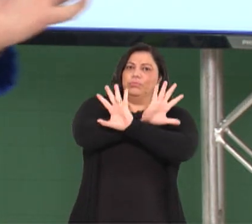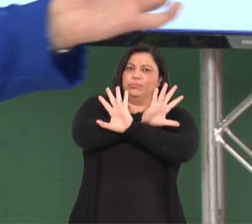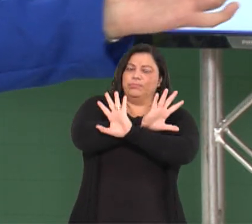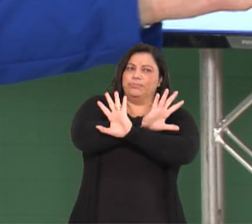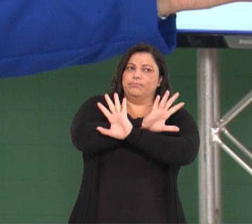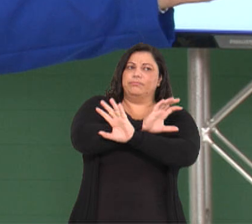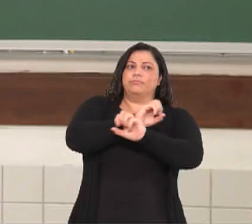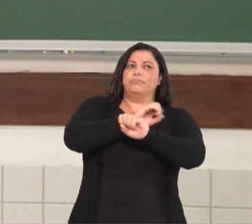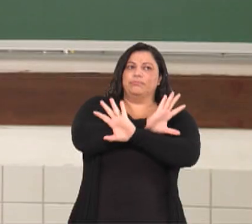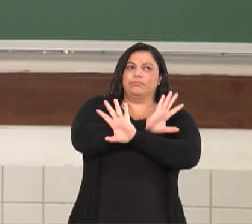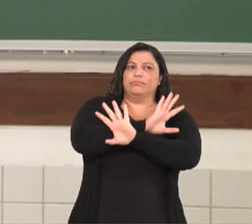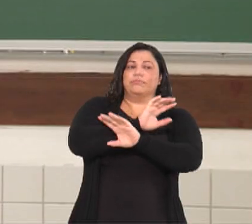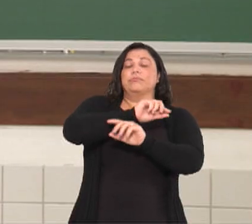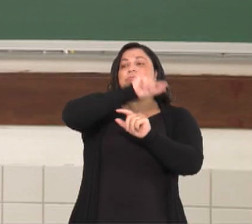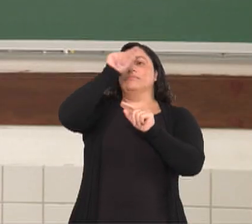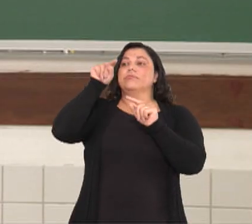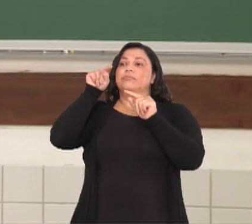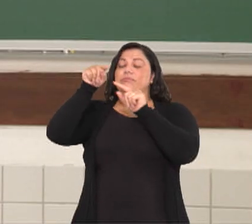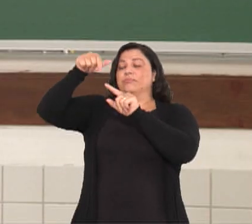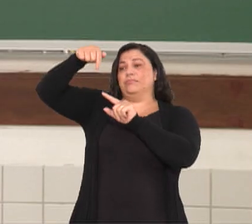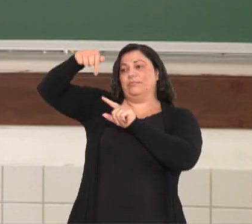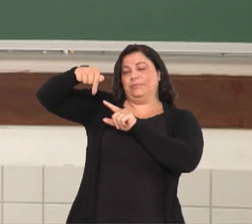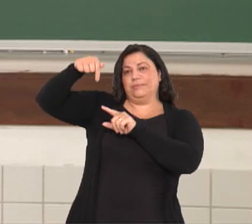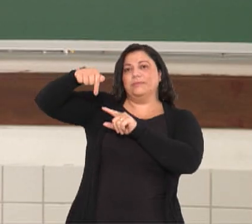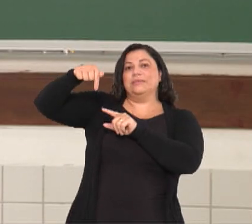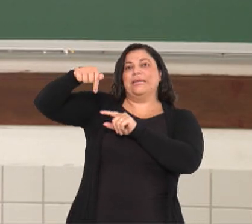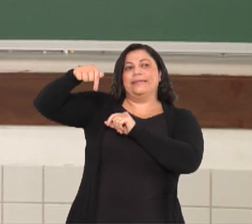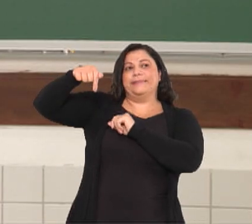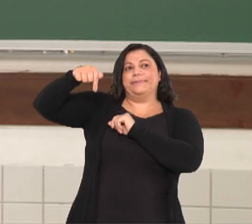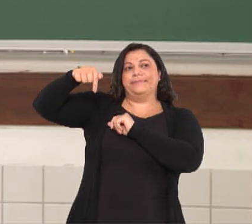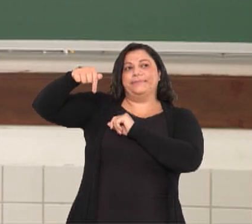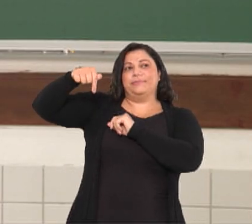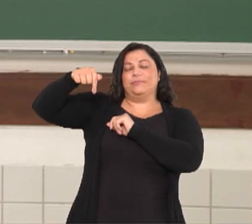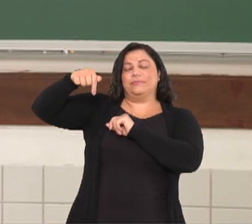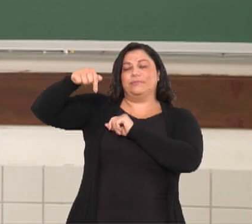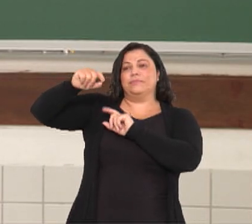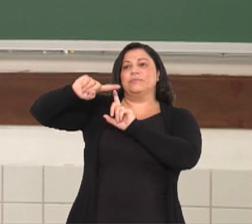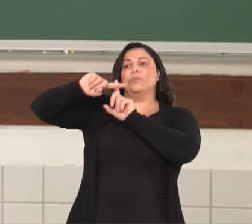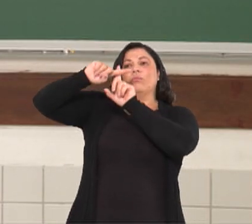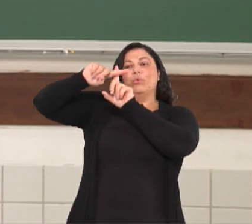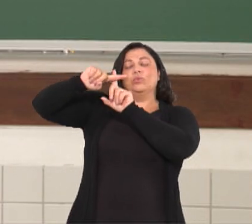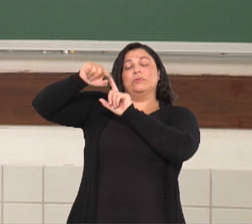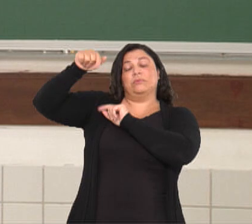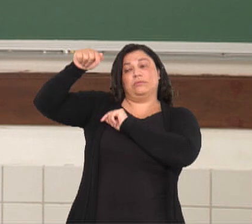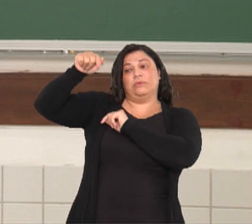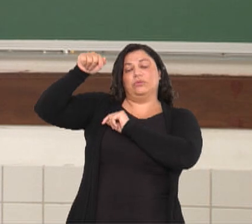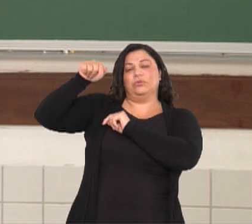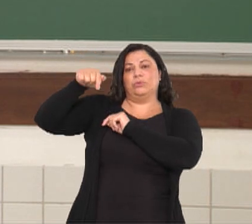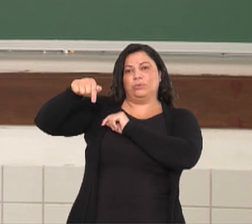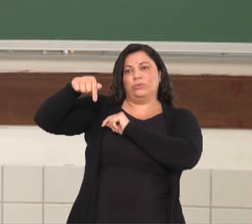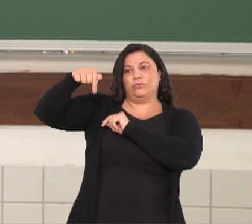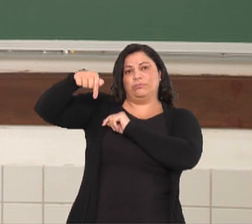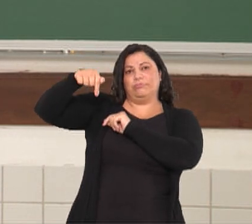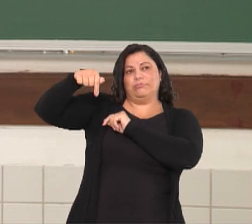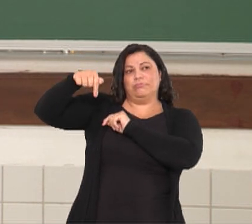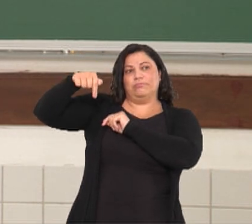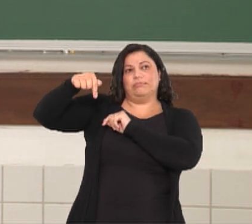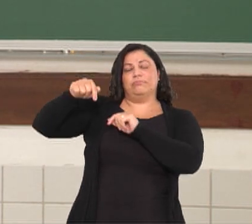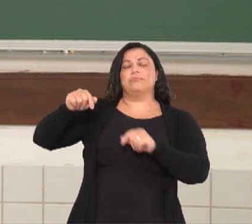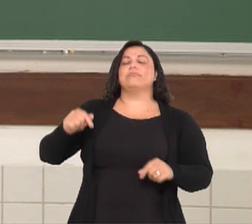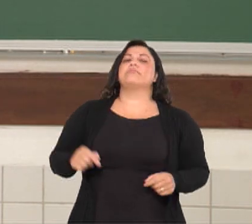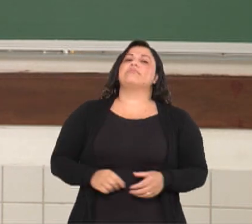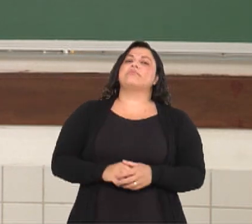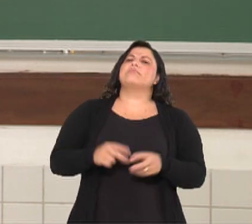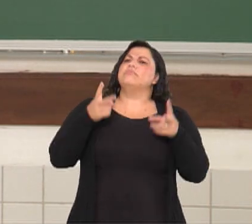E aí é colocada uma carga positiva nessa região que já tem uma carga positiva.